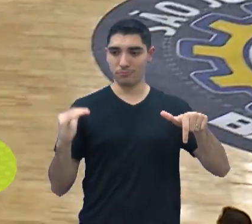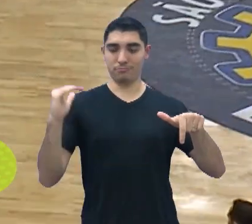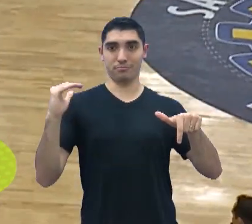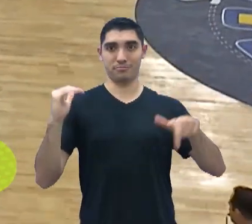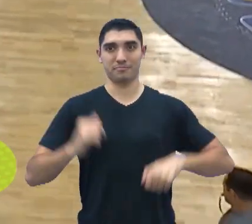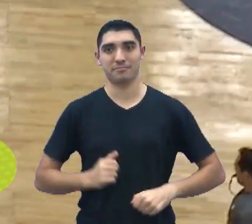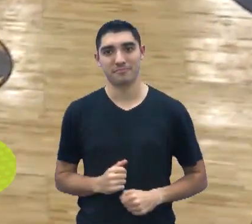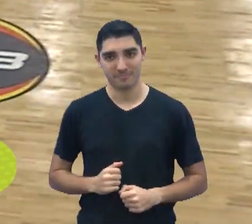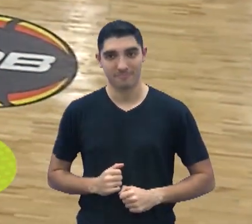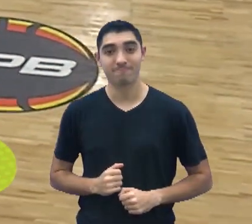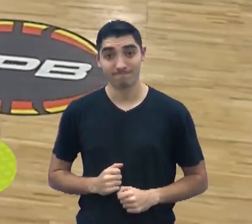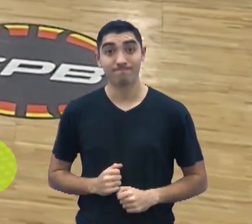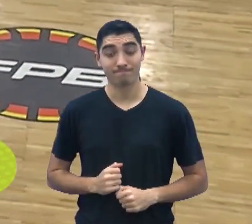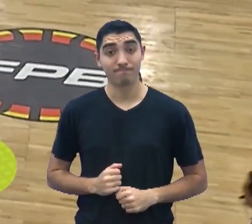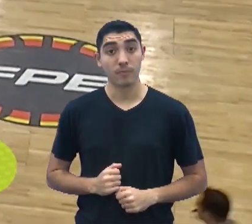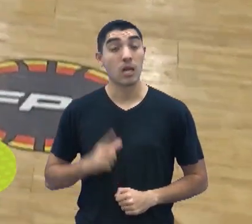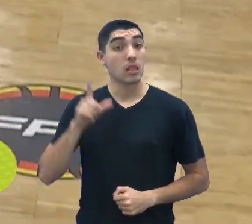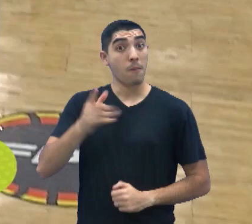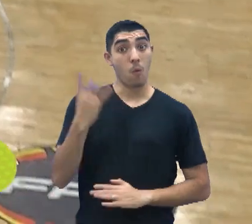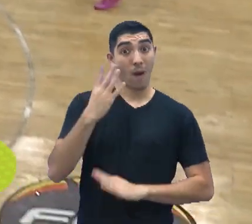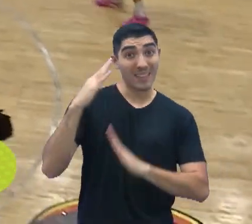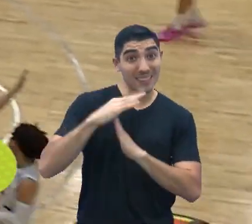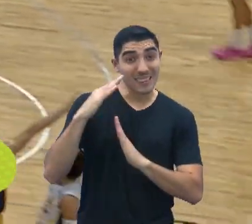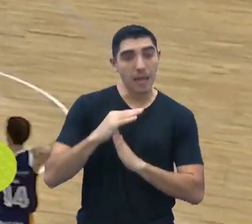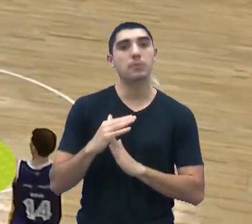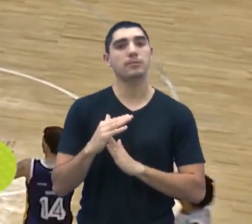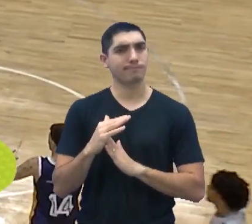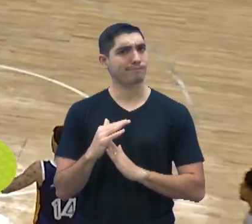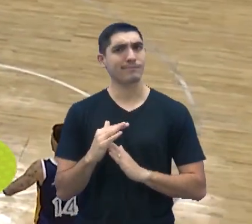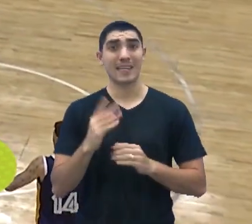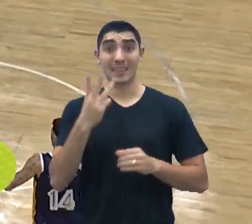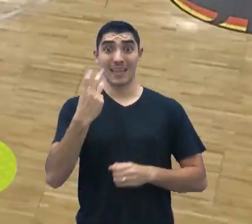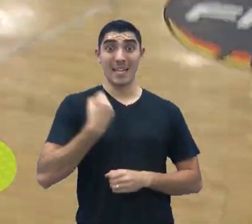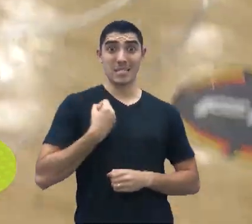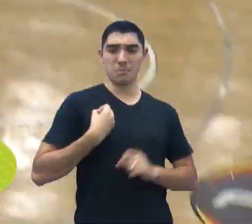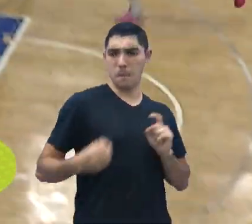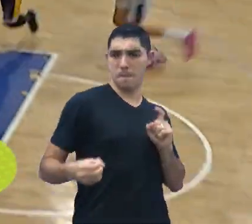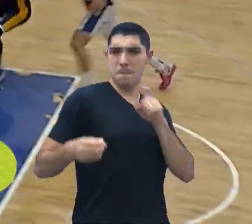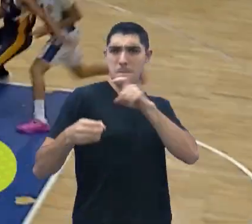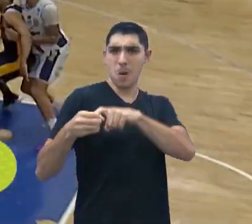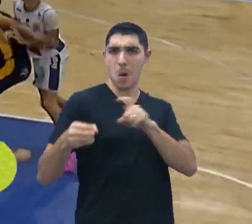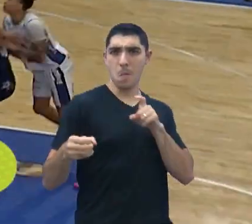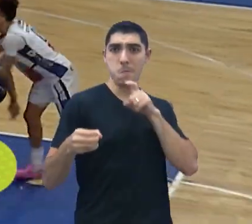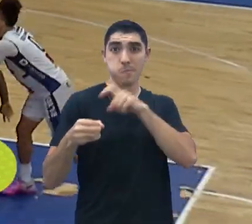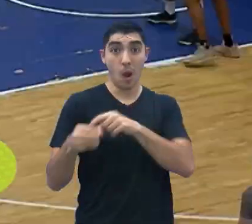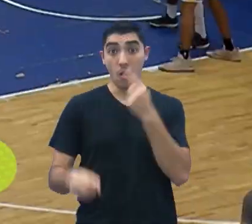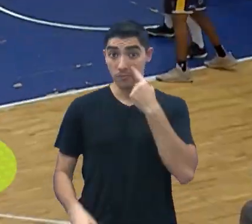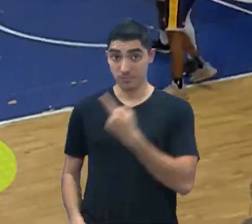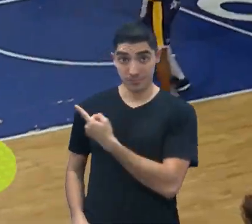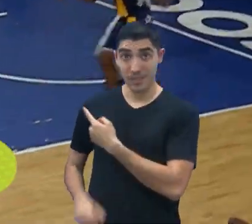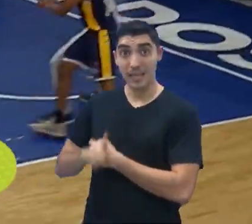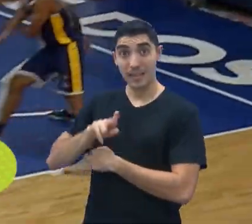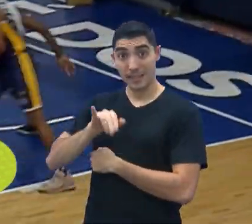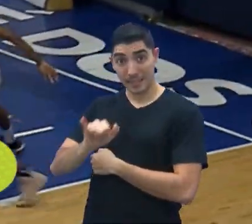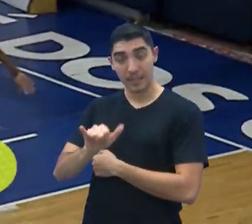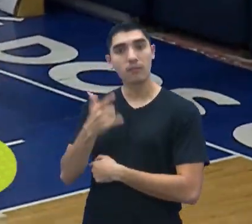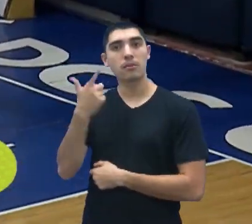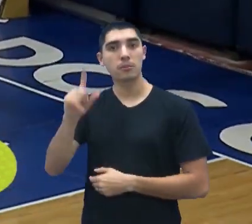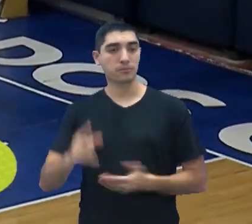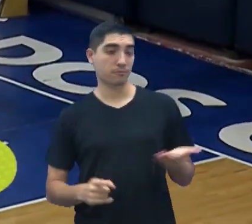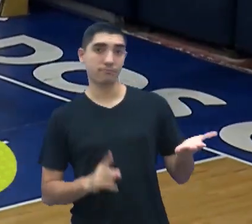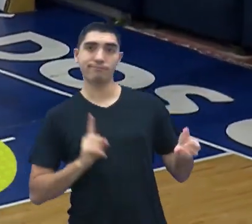49-47. O quarto período foi a vez das bolas de 3 aparecerem. Primeiro Lessa e depois